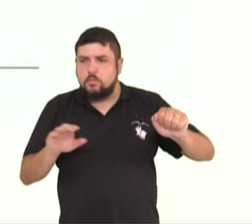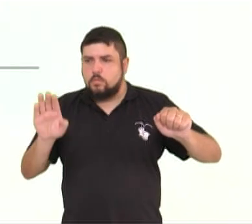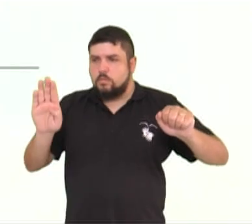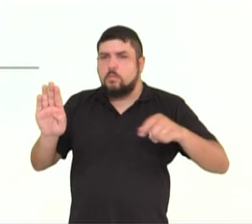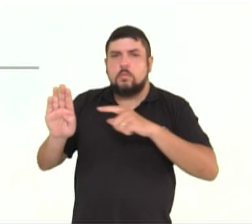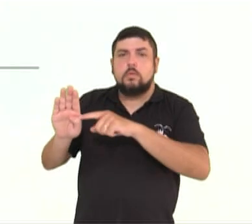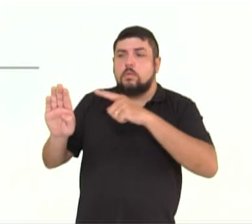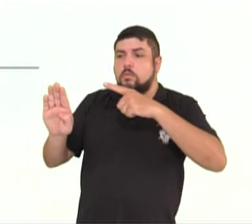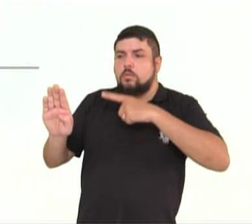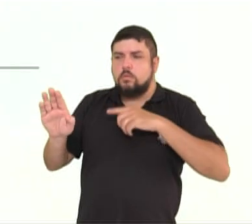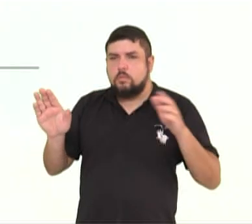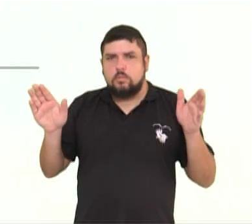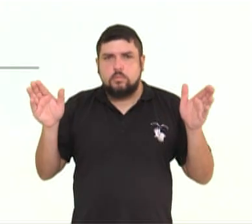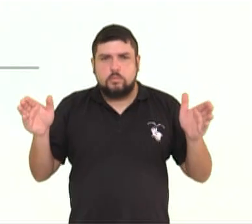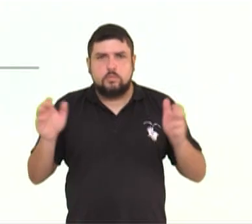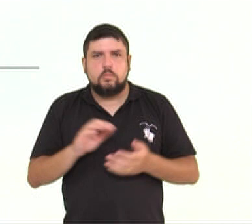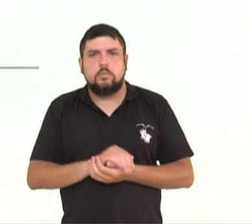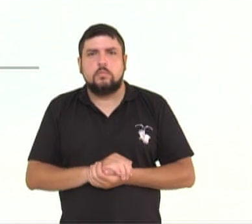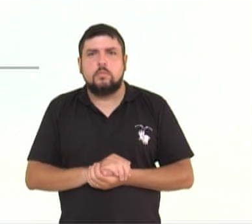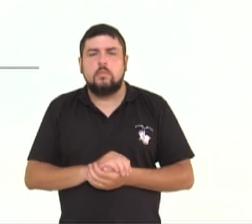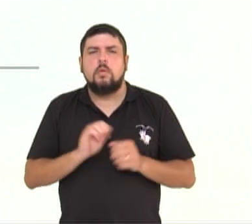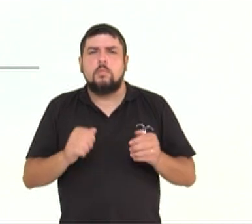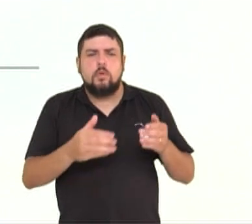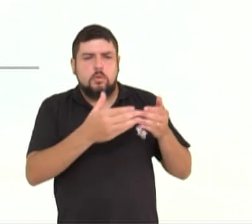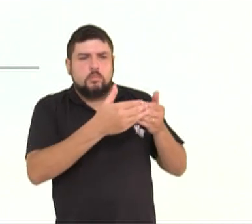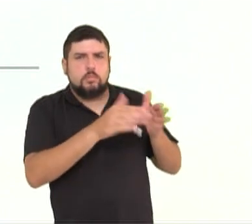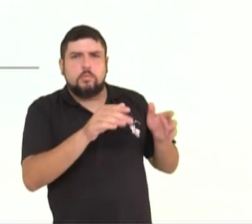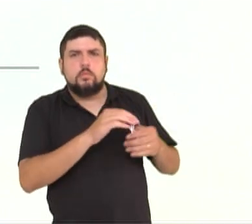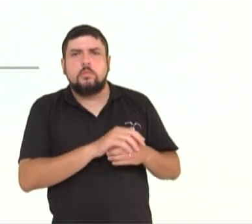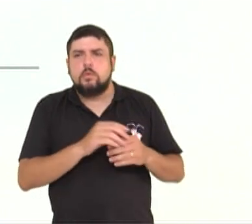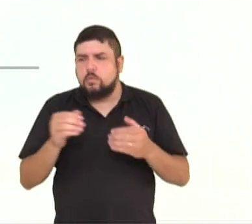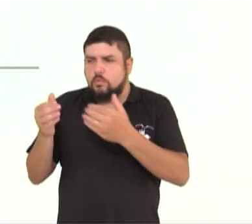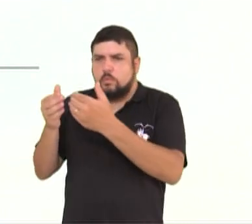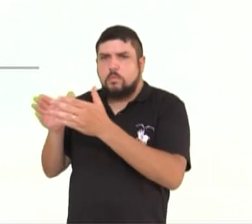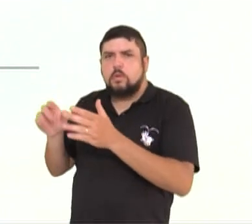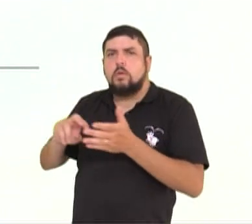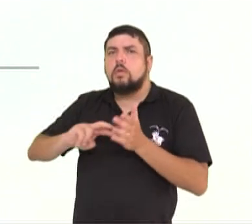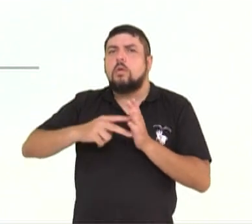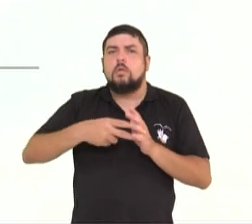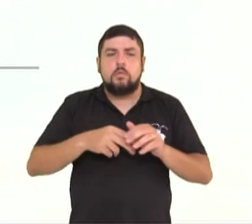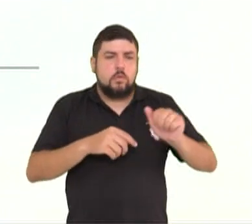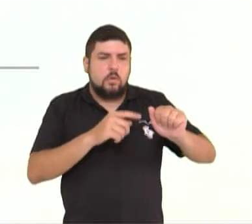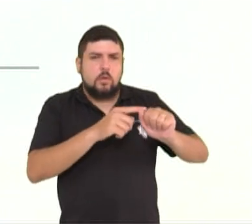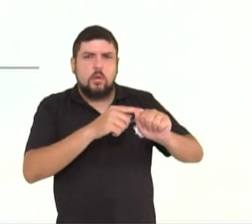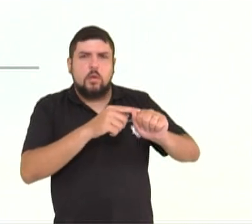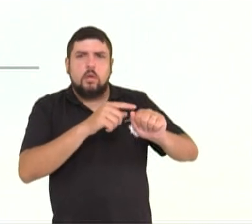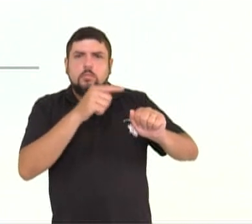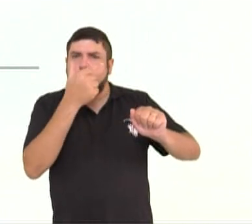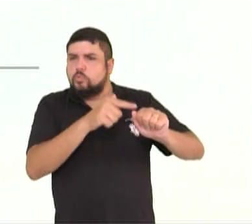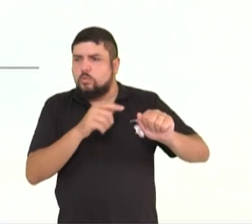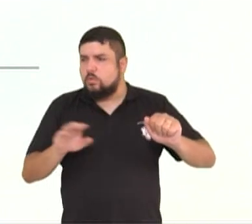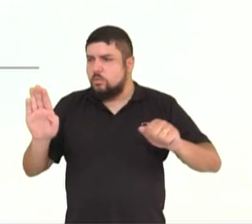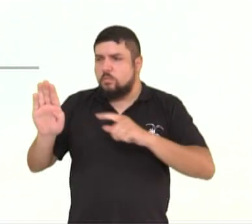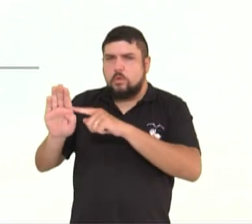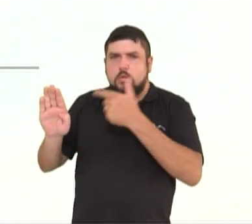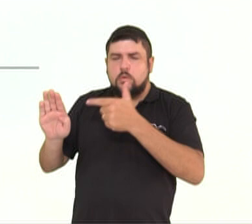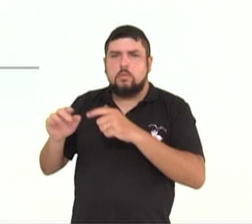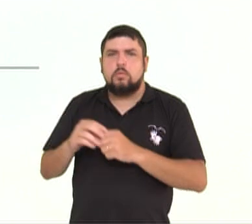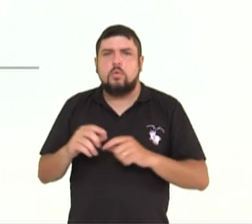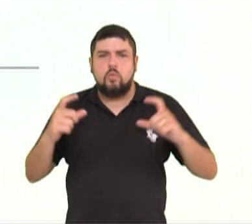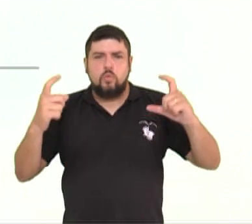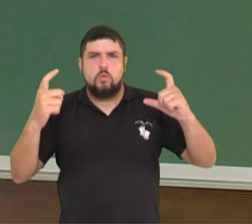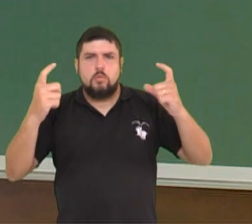quer dizer que o quê? Que não inclui os extremos, nem o A e nem o B. Então, no caso do colchete, ele é virado para